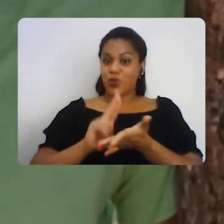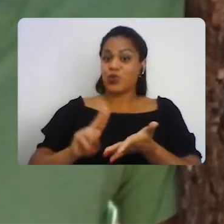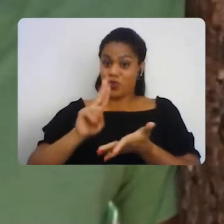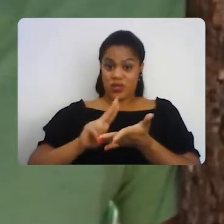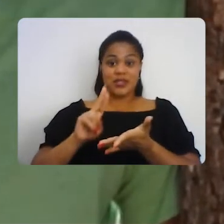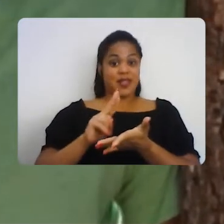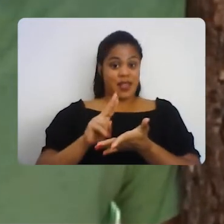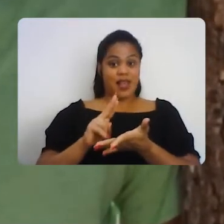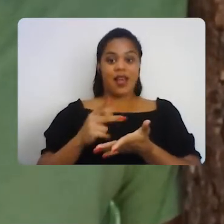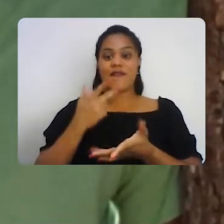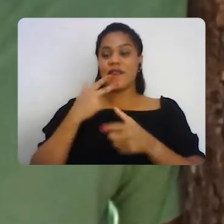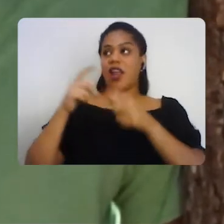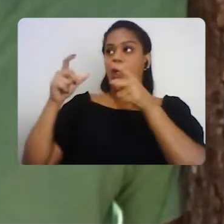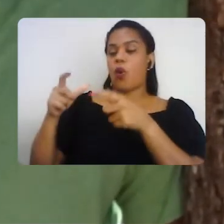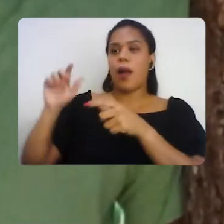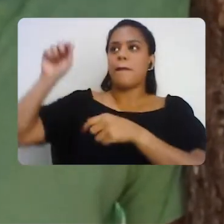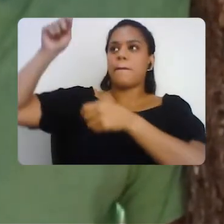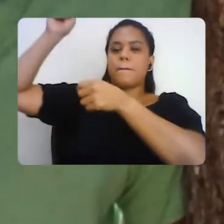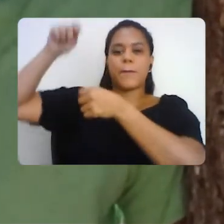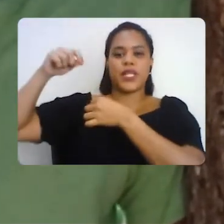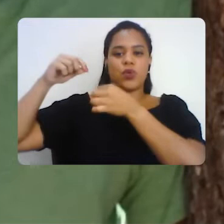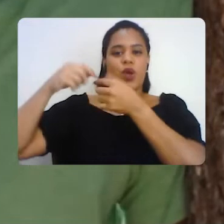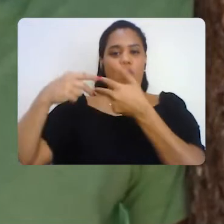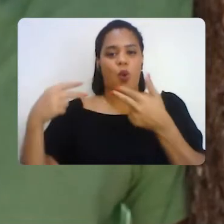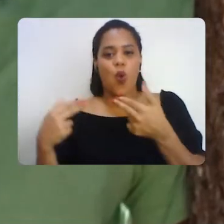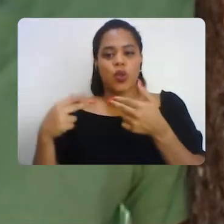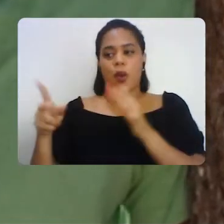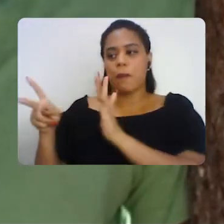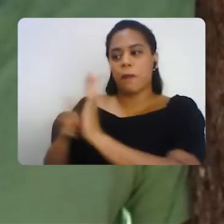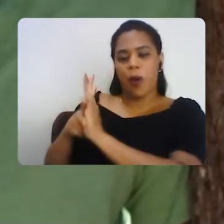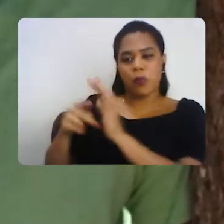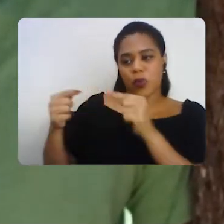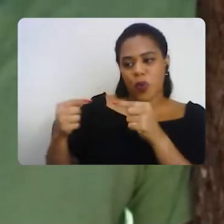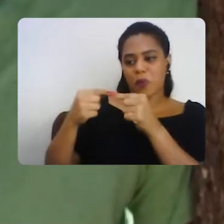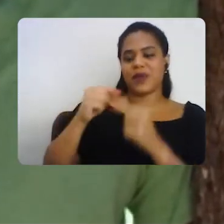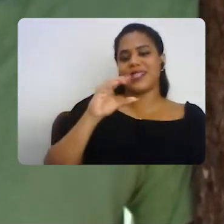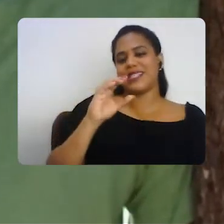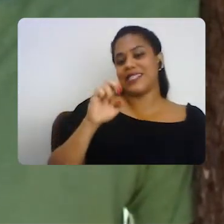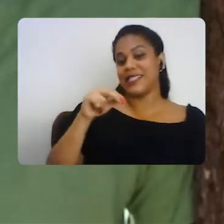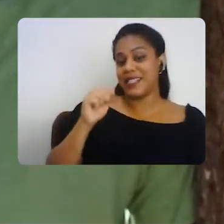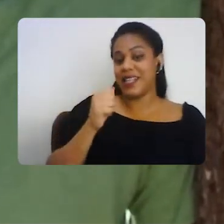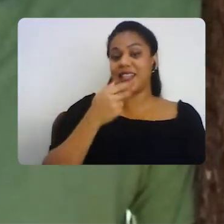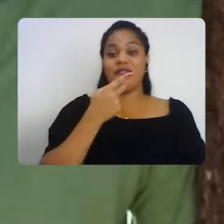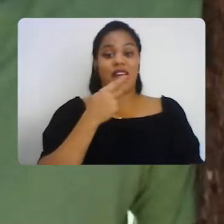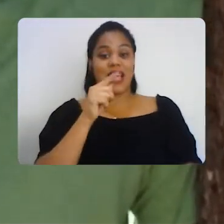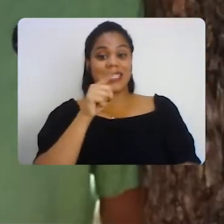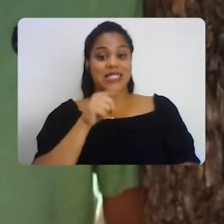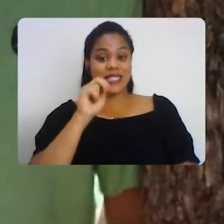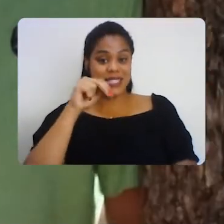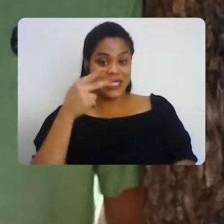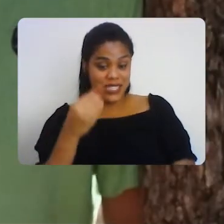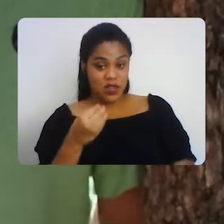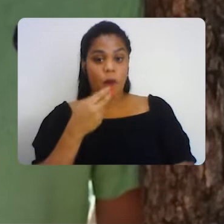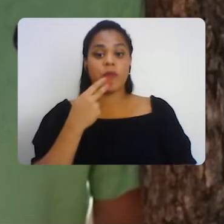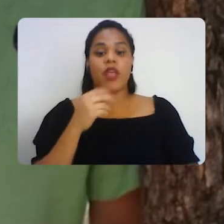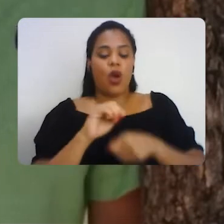desses galhos, e que são também locais para pendurar algumas coisas, alguns elementos de cena do próprio personagemzinho.